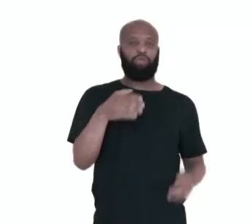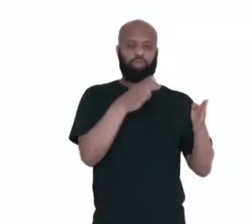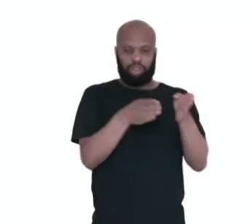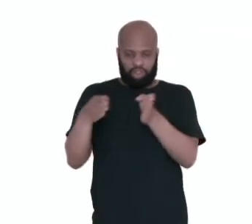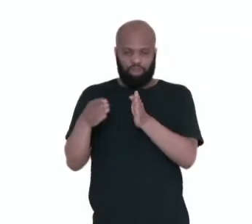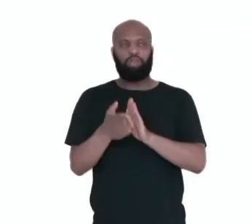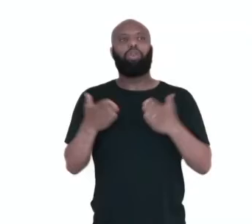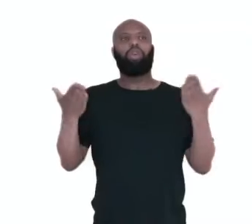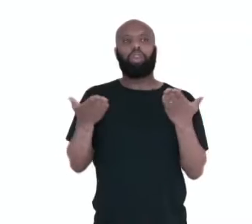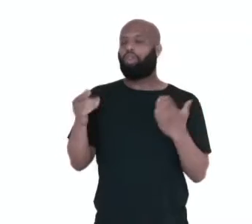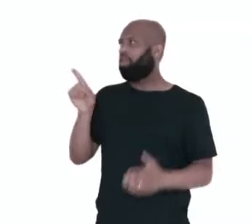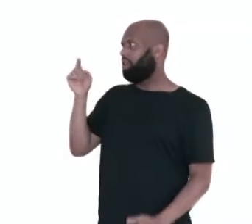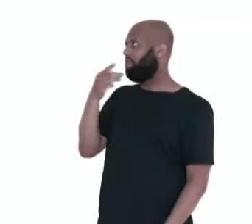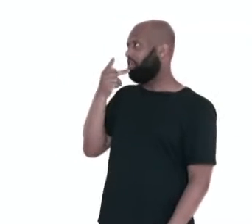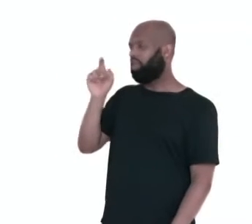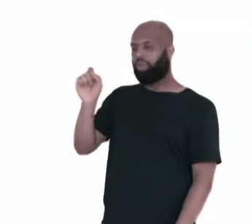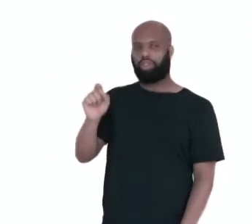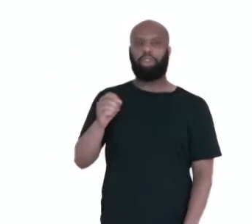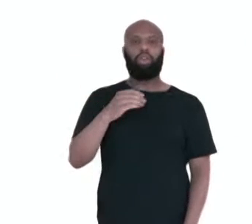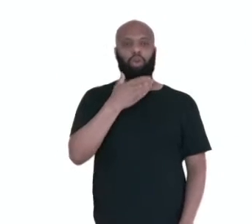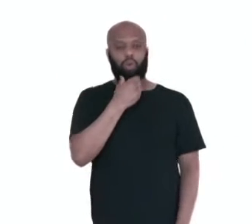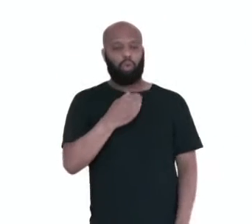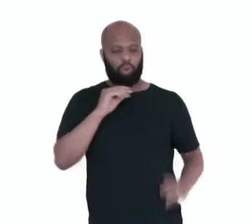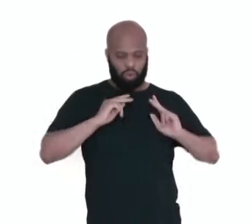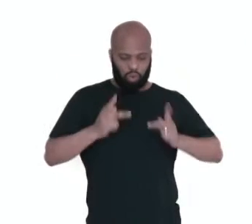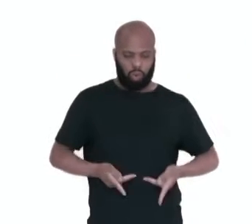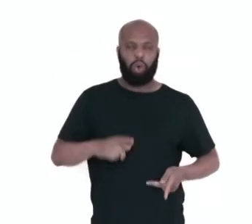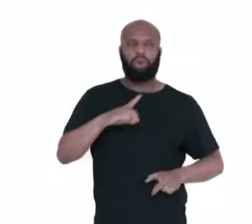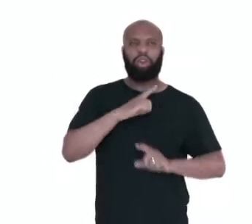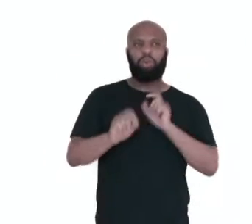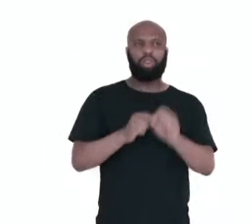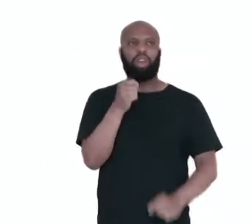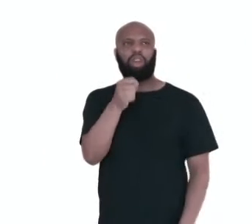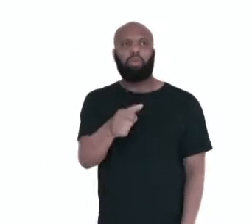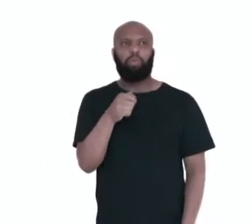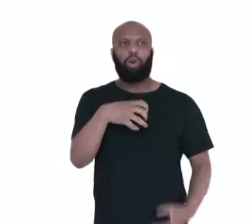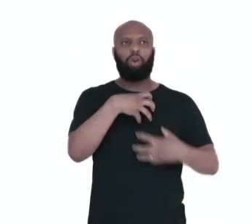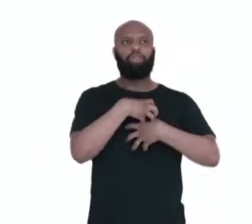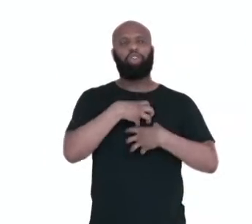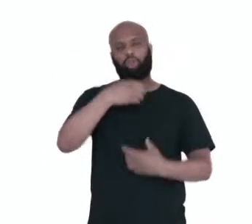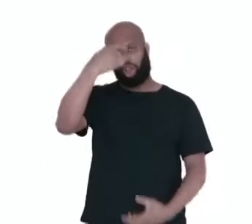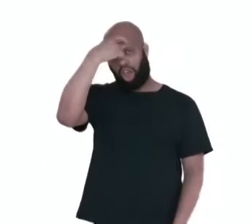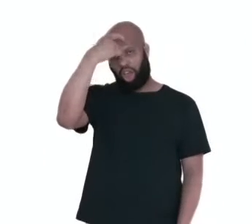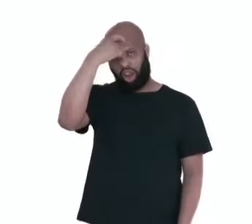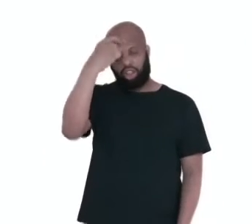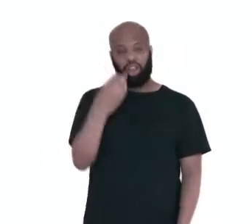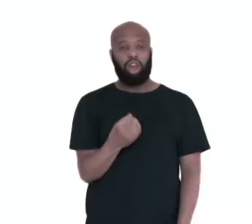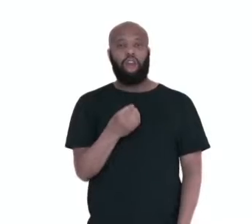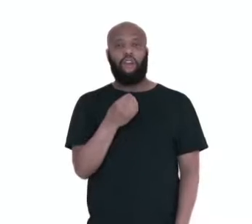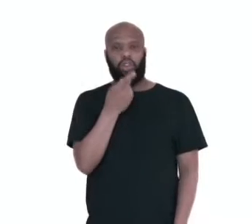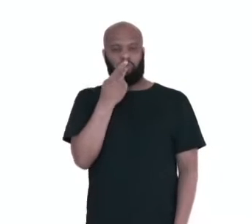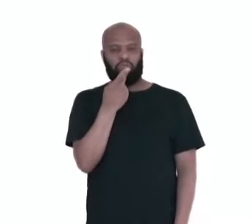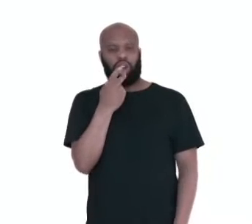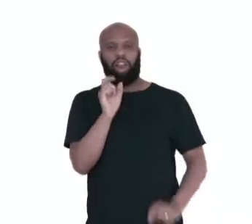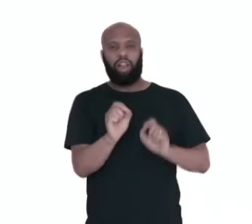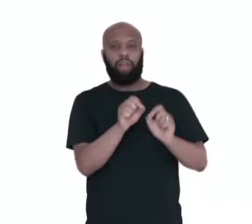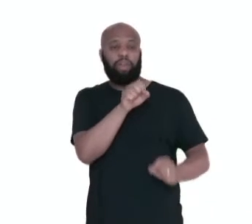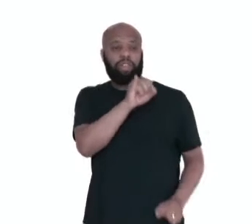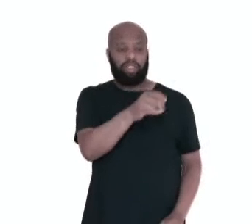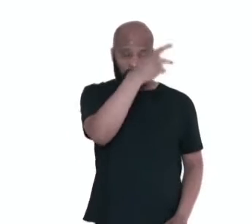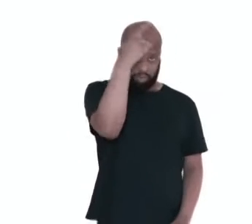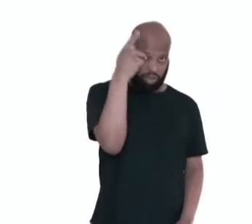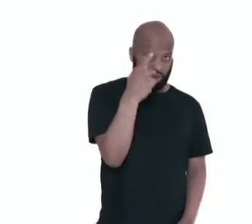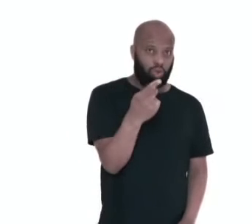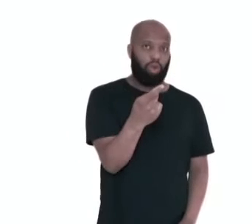certo? Então ele vai dizer o seguinte: os homens têm menos escrúpulos em ofender quem se faz amar do que quem se